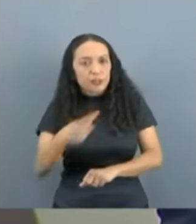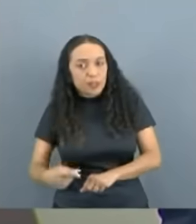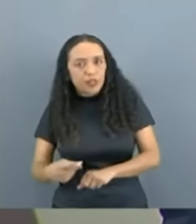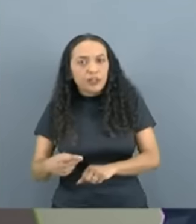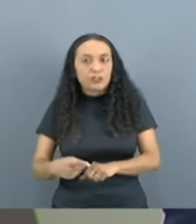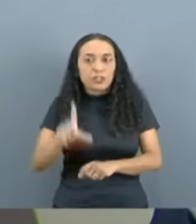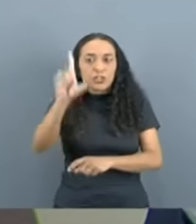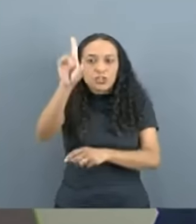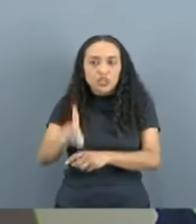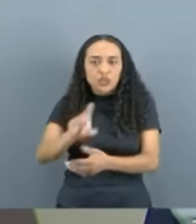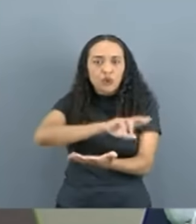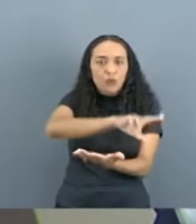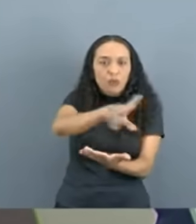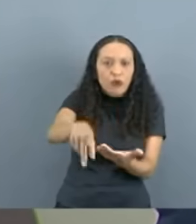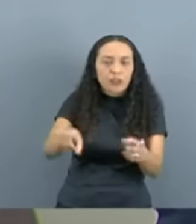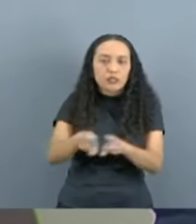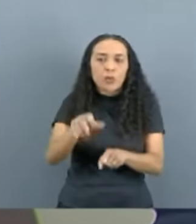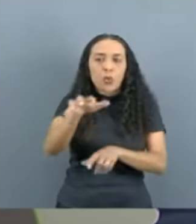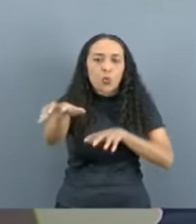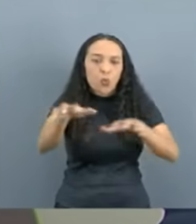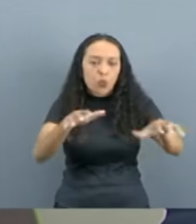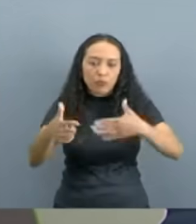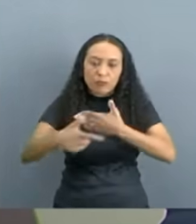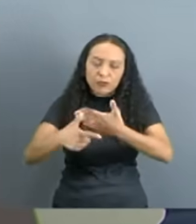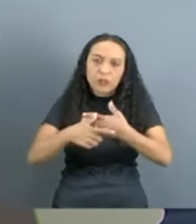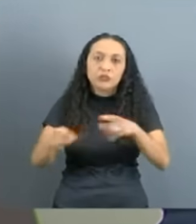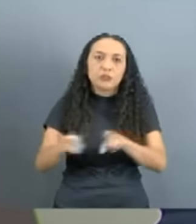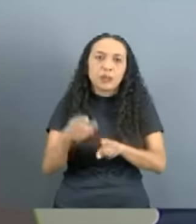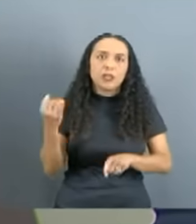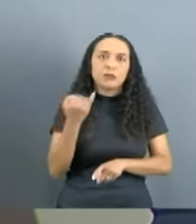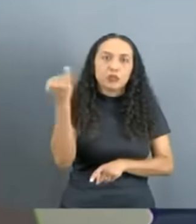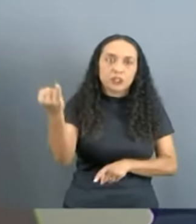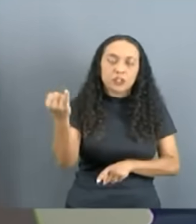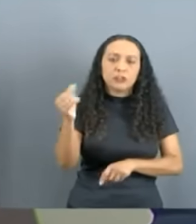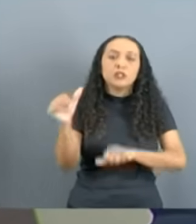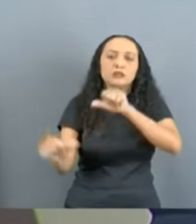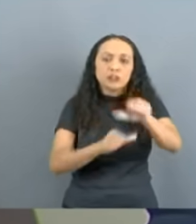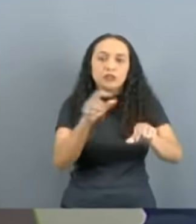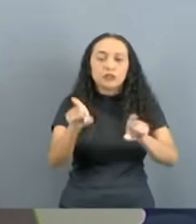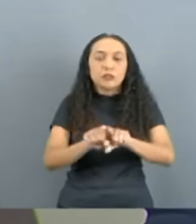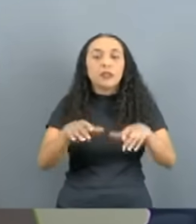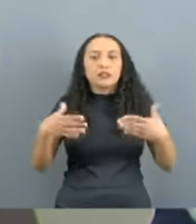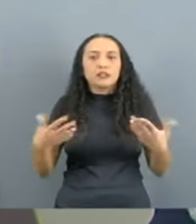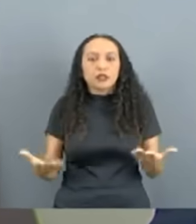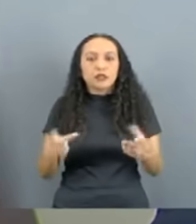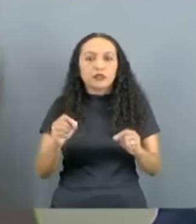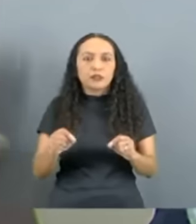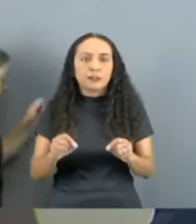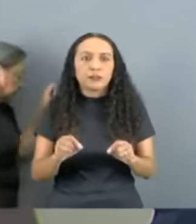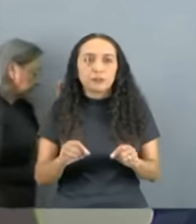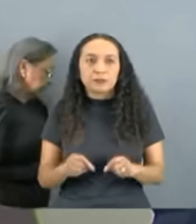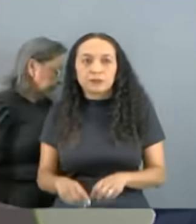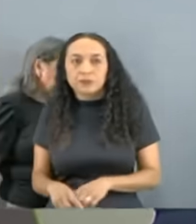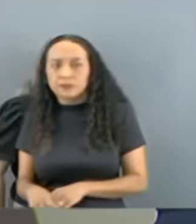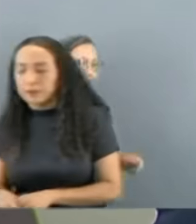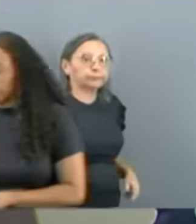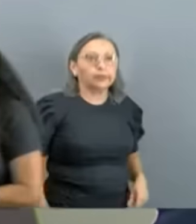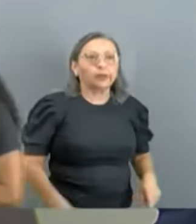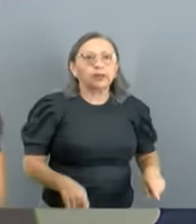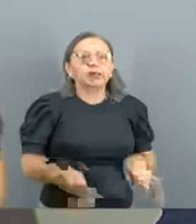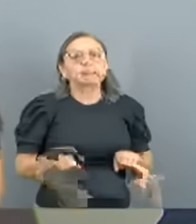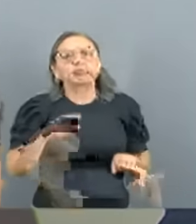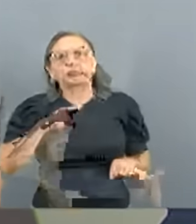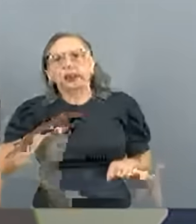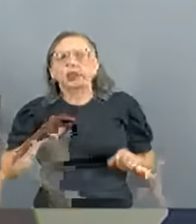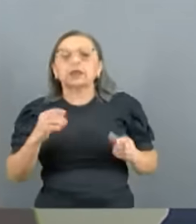dos diretores, outros cargos de relevância estão sendo alterados, portanto, é normal que nesse processo de transição haja um atraso